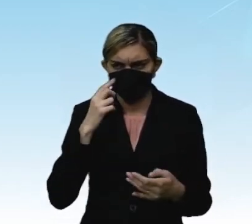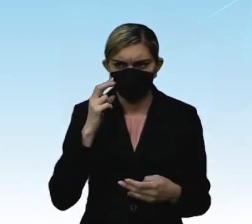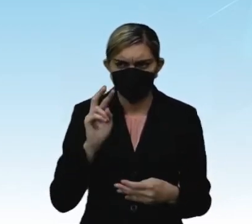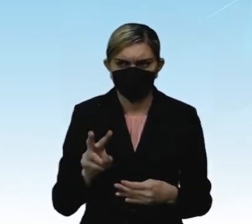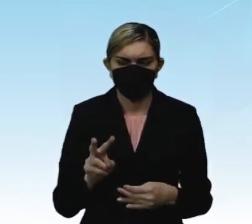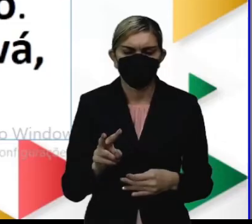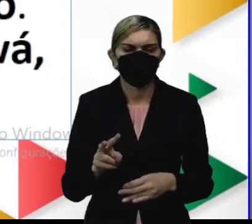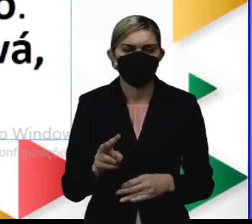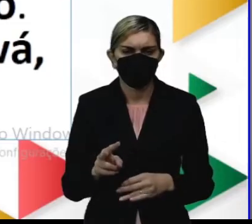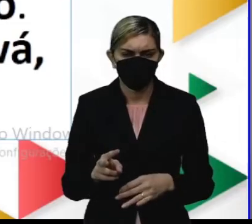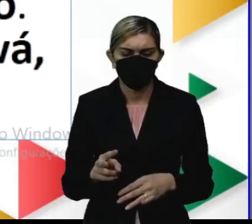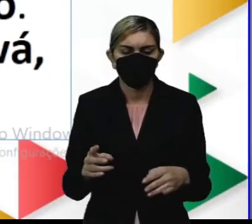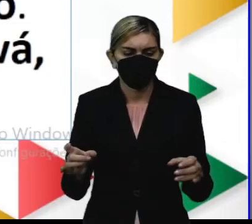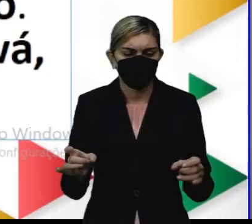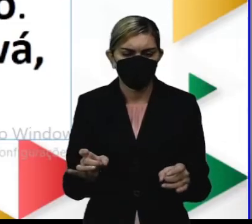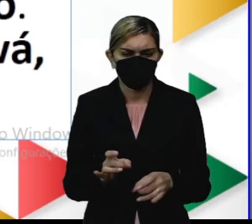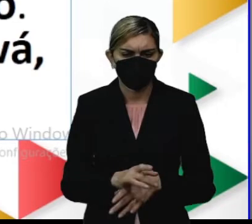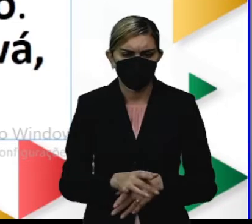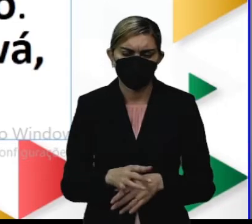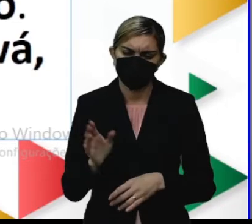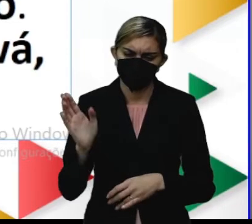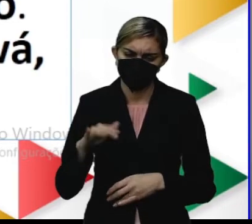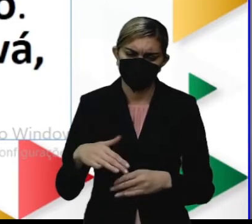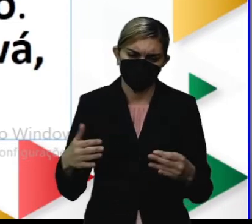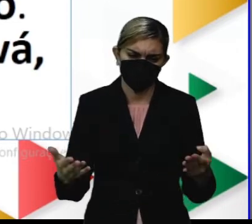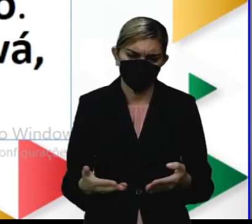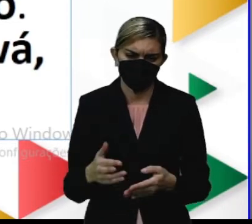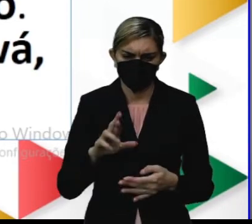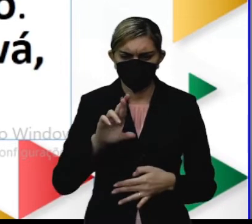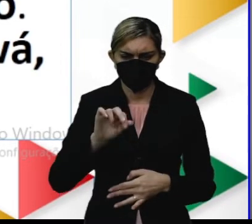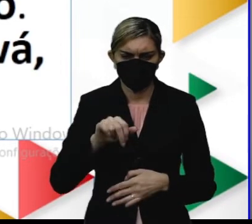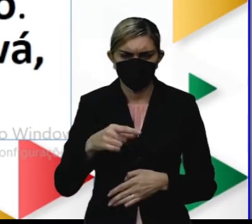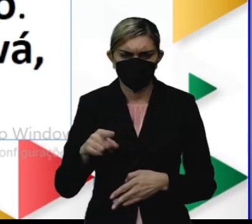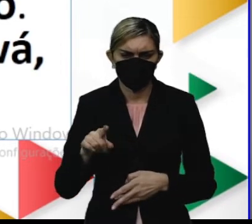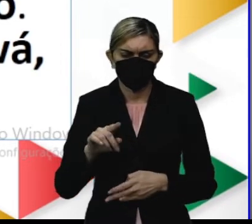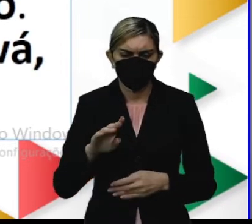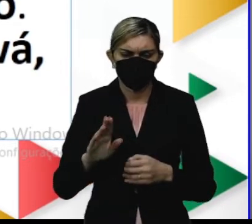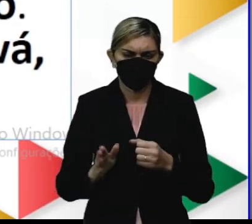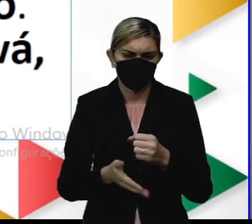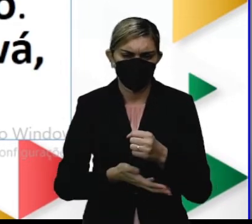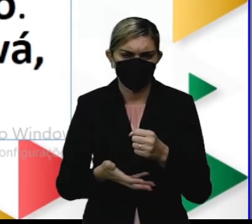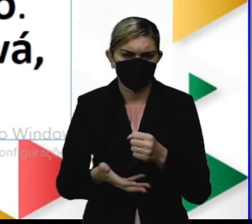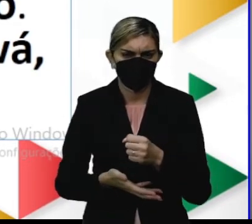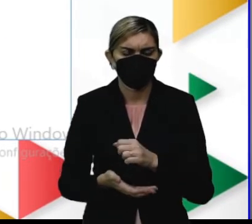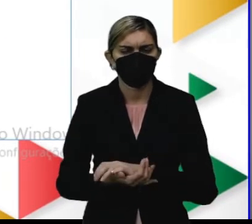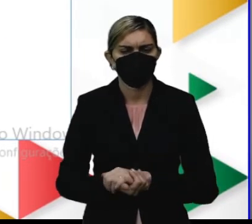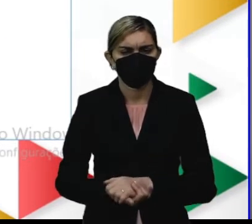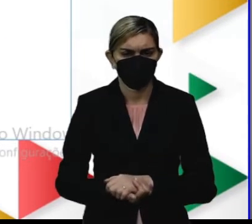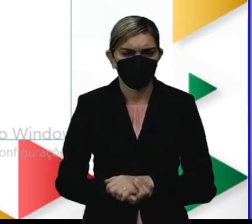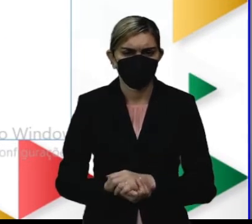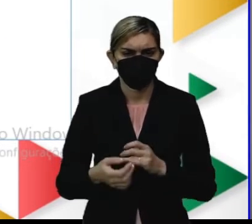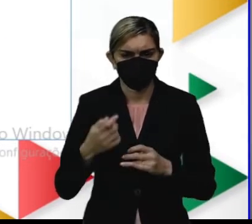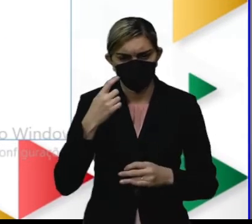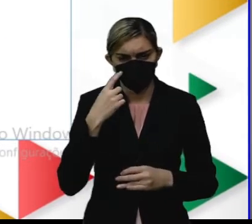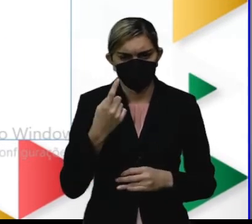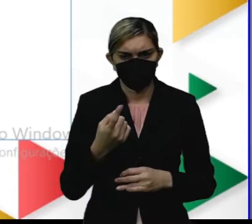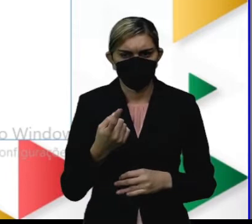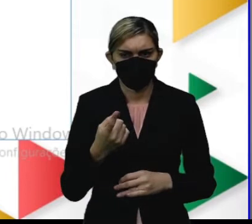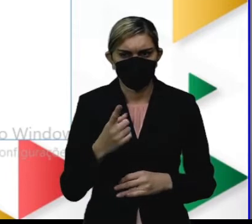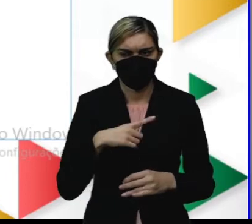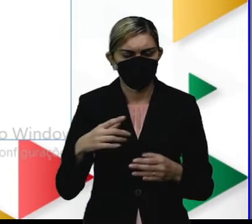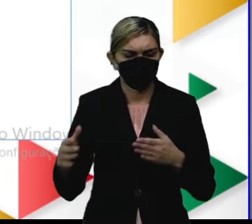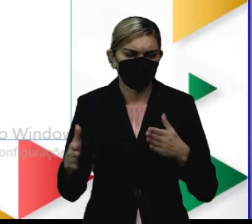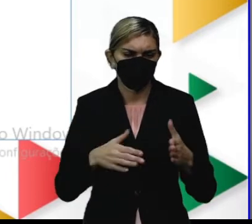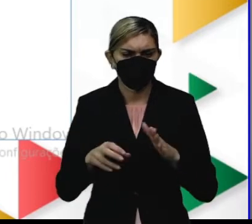na tela? Pronto. Vamos agora na nossa revisão básica. Vamos lá, meus amores.